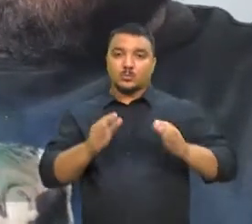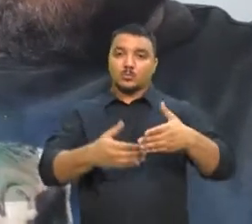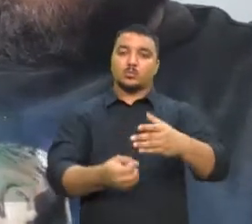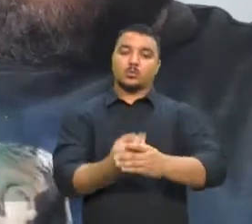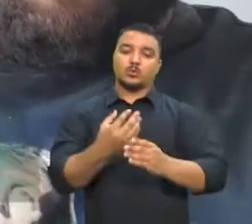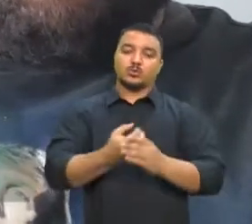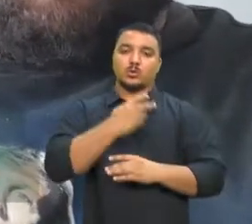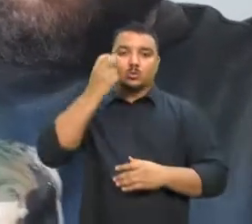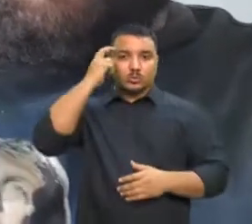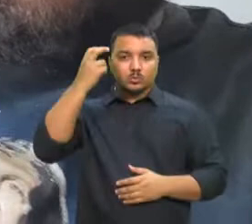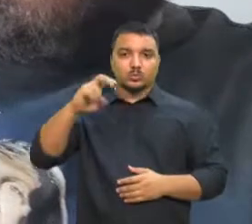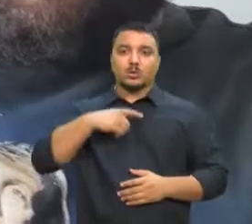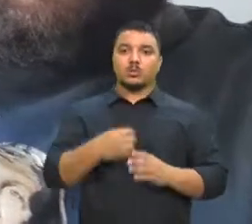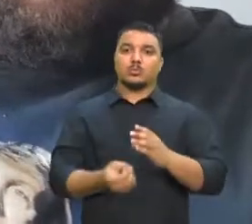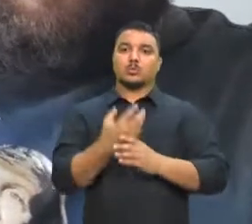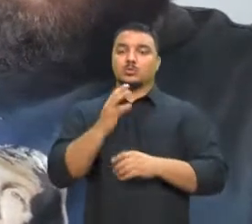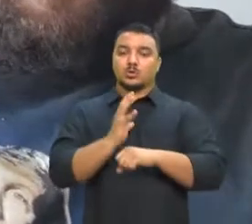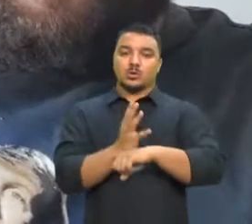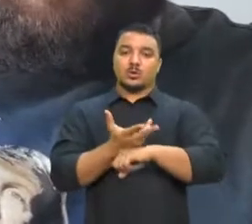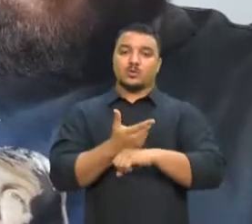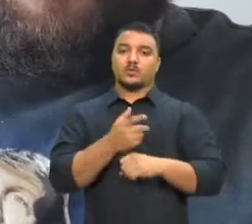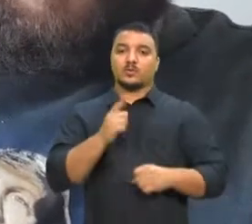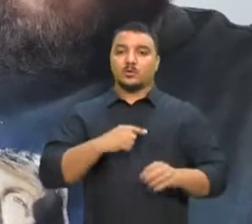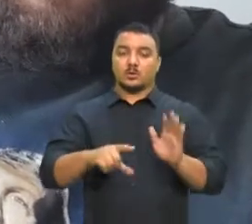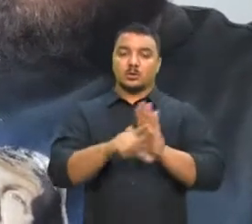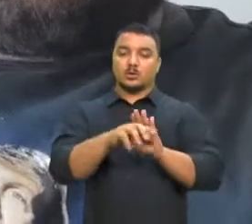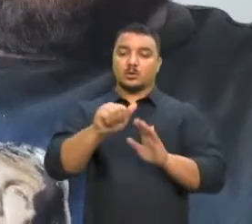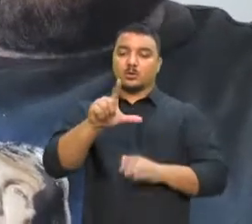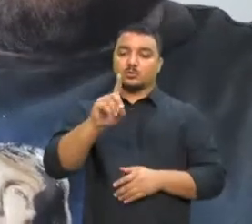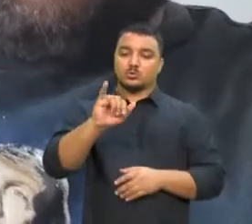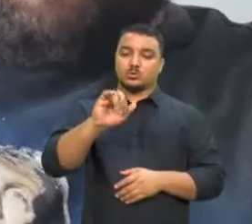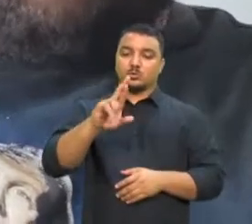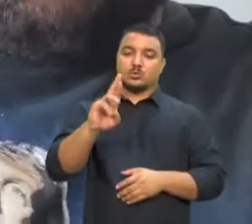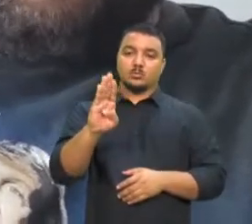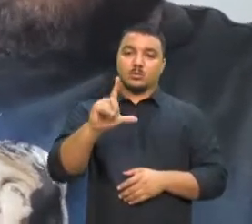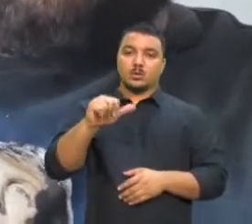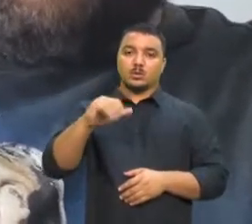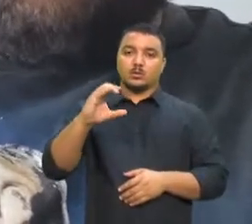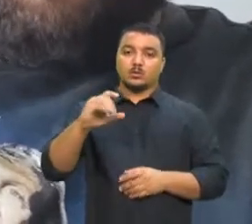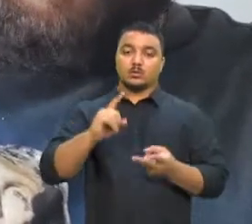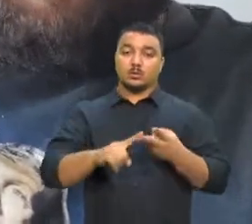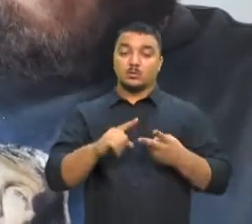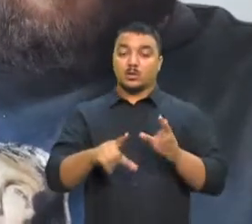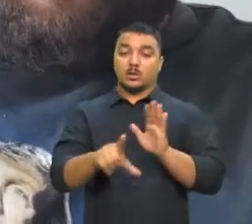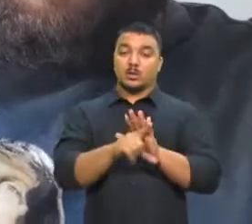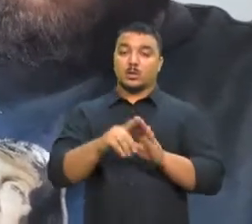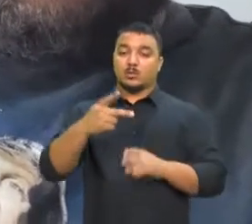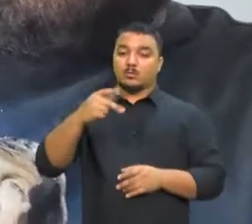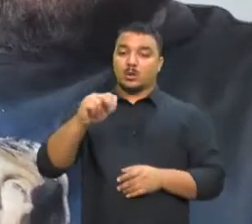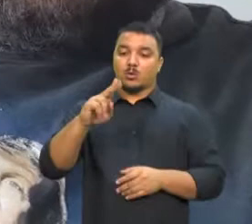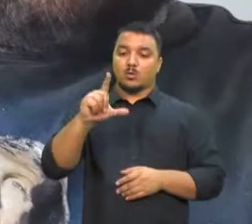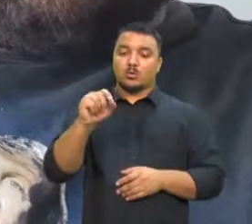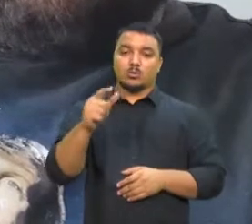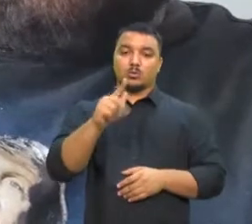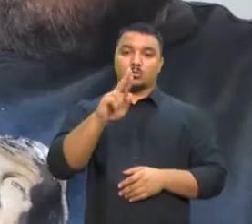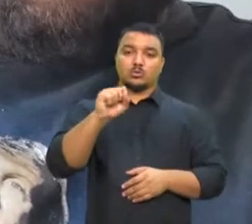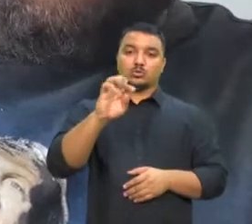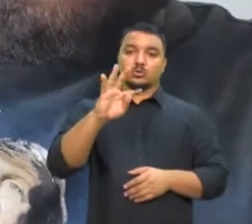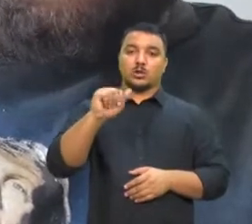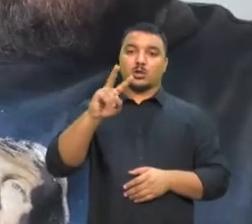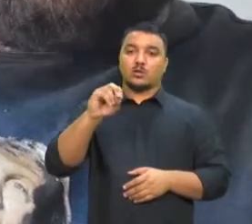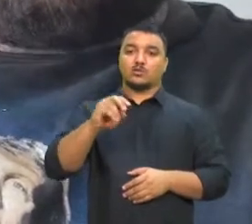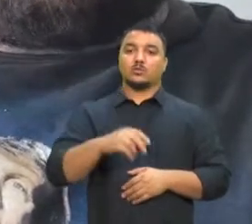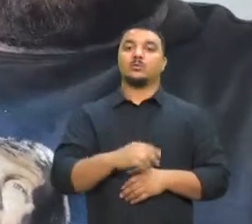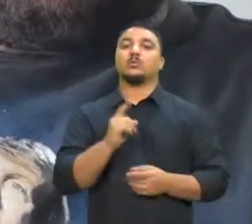cultural, à produção de eventos, como a Lei Aldir Blanc II e a Lei Paulo Gustavo, que já estão em debate e necessitando de uma